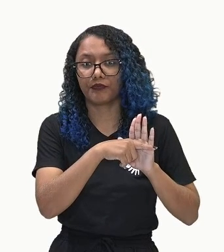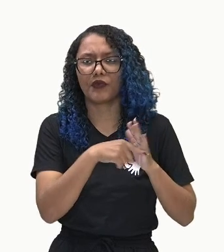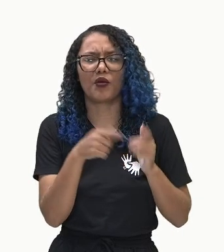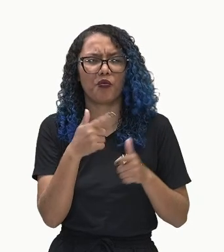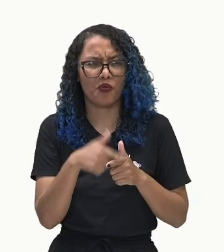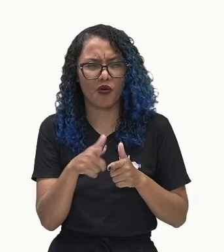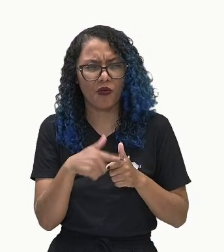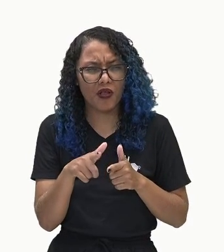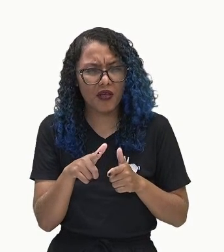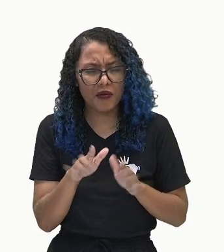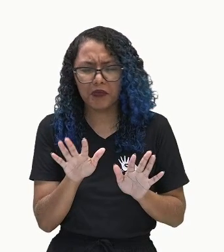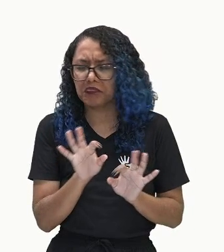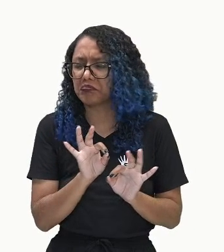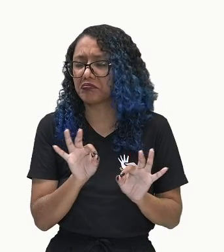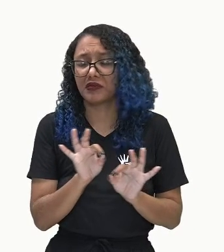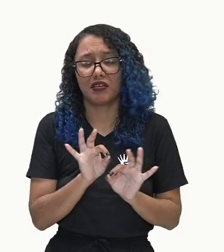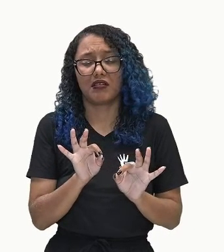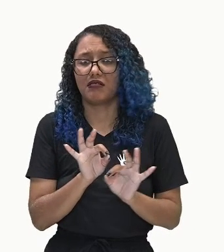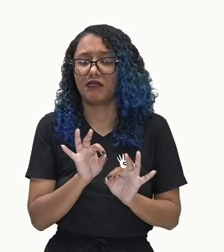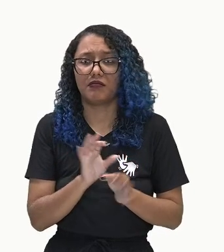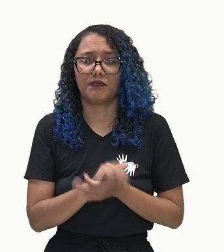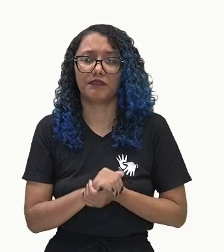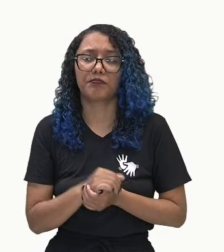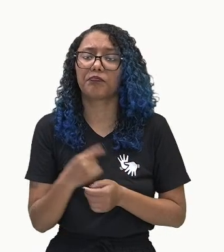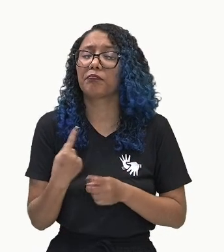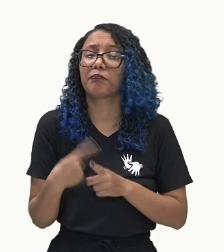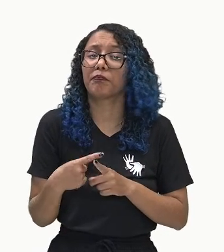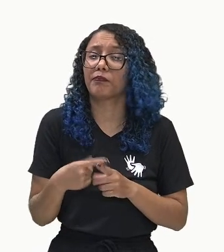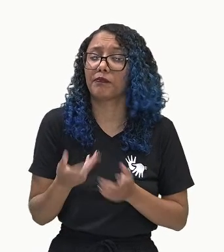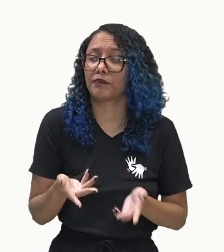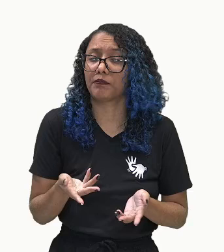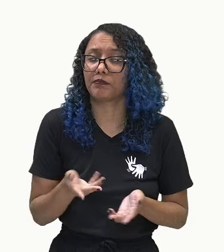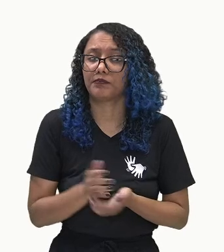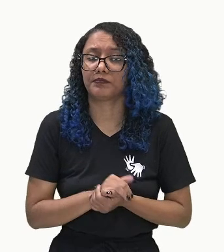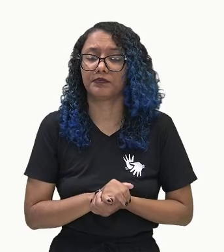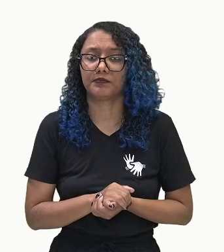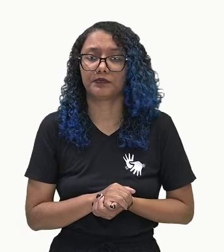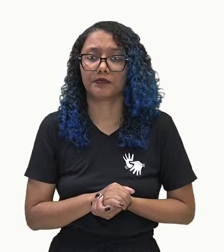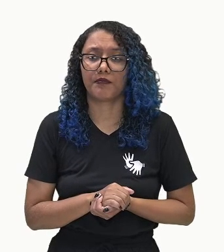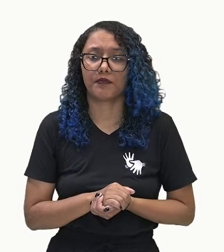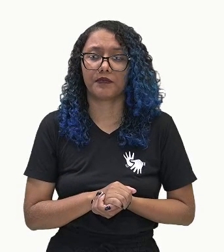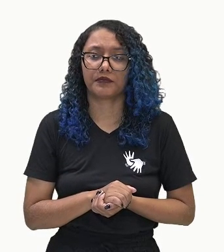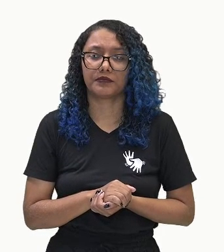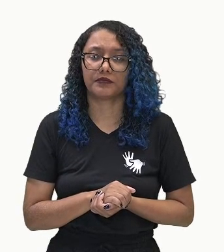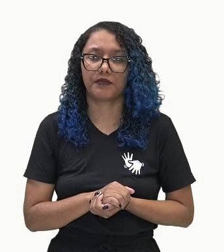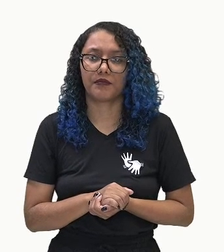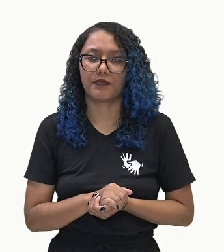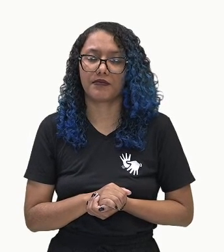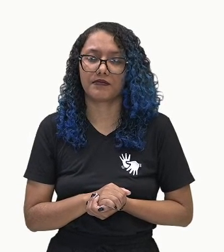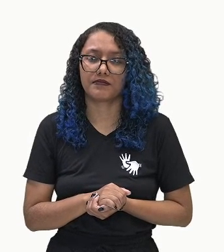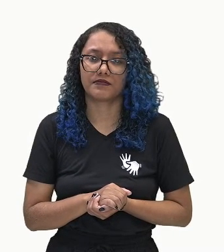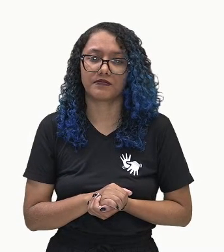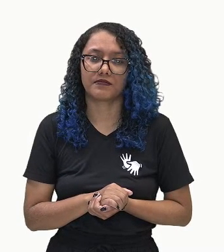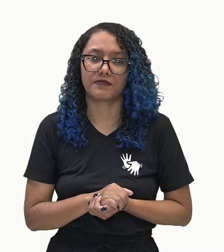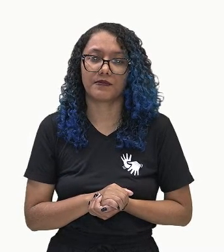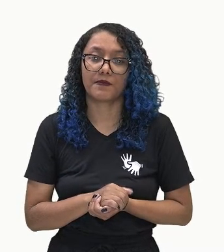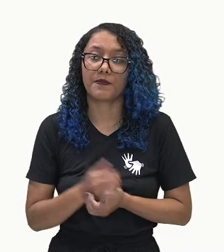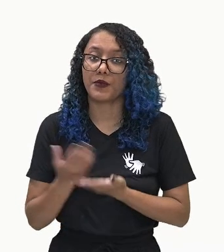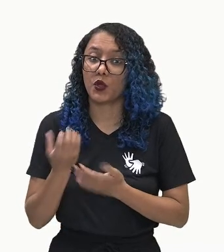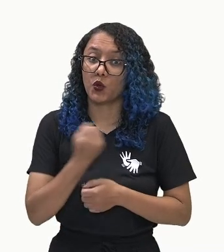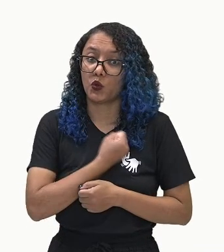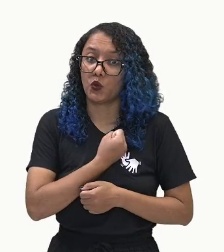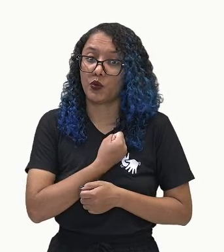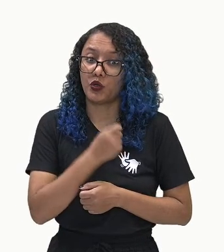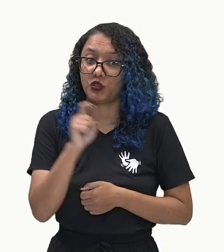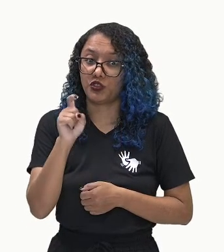problema? Nenhum. Por quê? Porque, de qualquer forma, reparem, os valores aqui de x, tanto